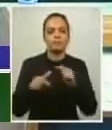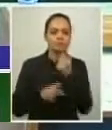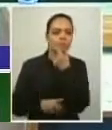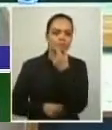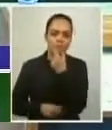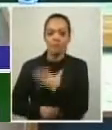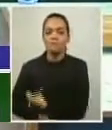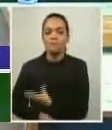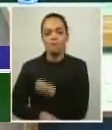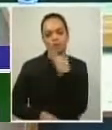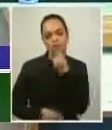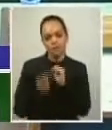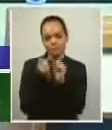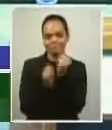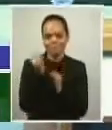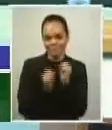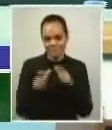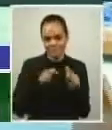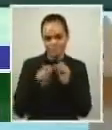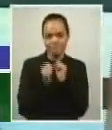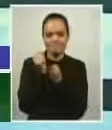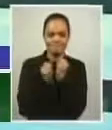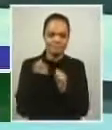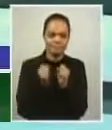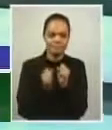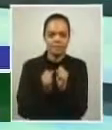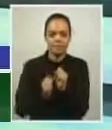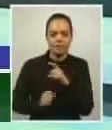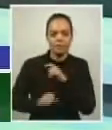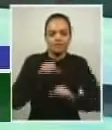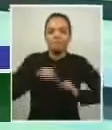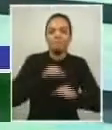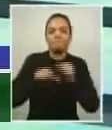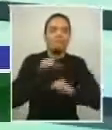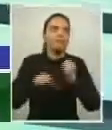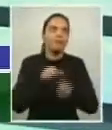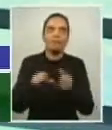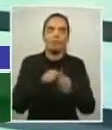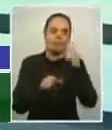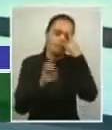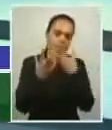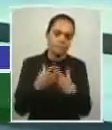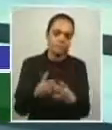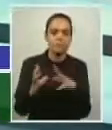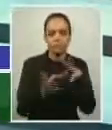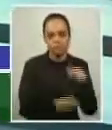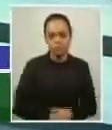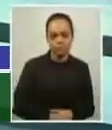que era filho de um Industrial alemão e rompeu com a visão de mundo de sua classe de origem